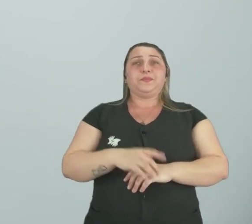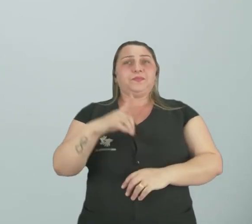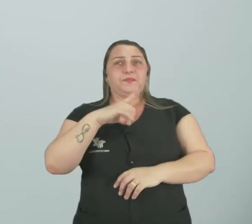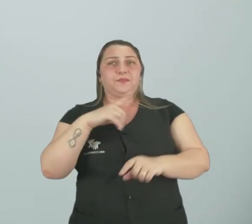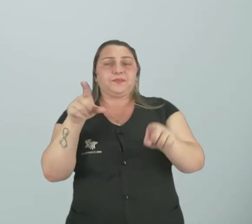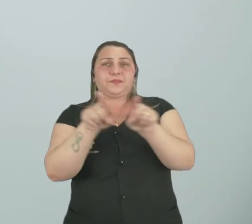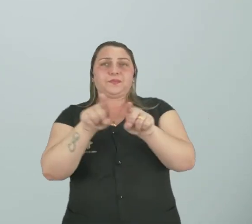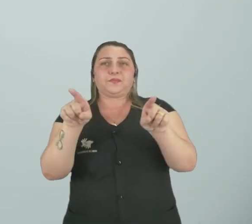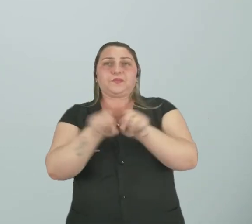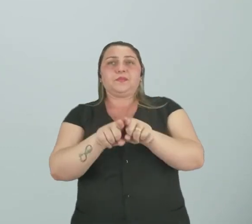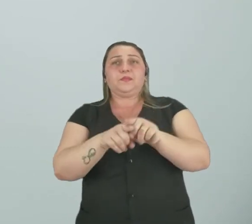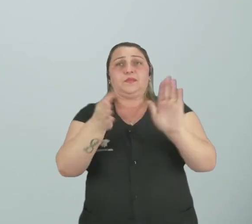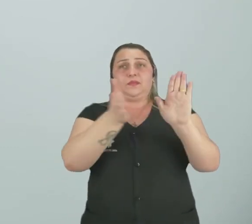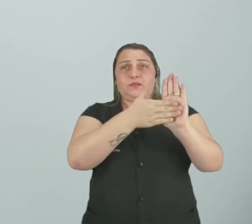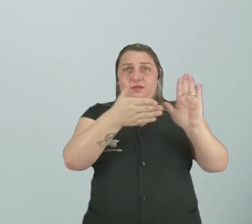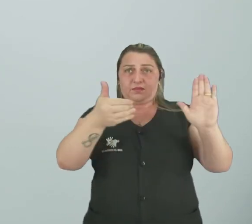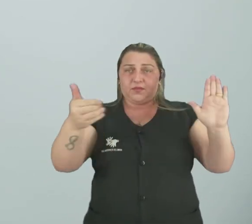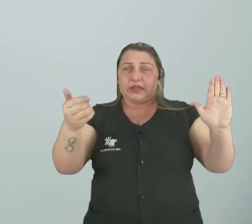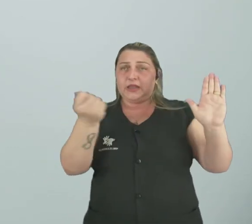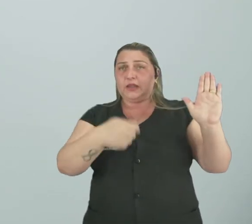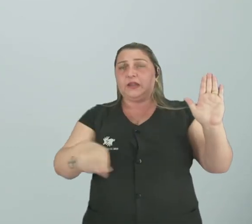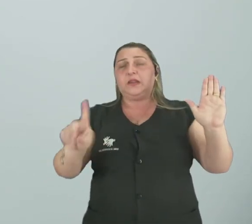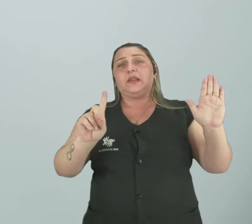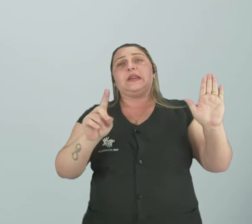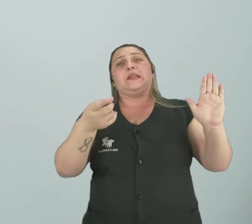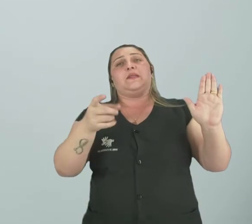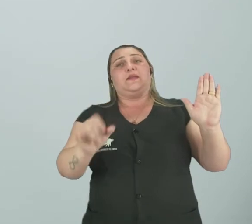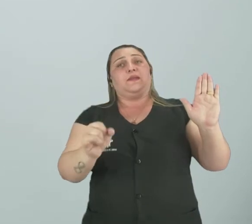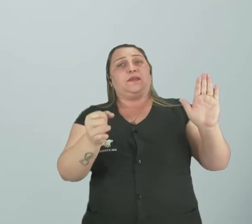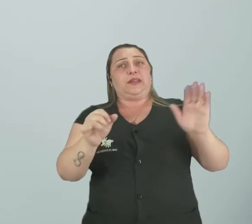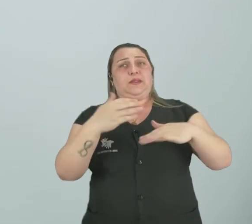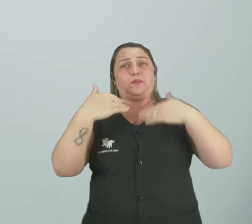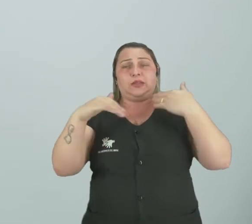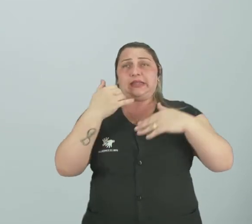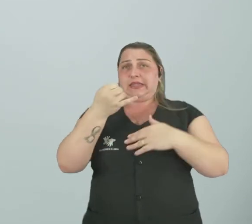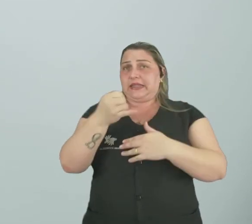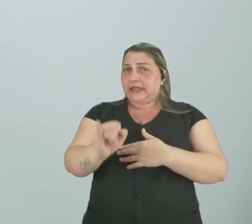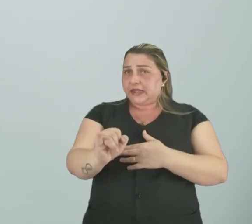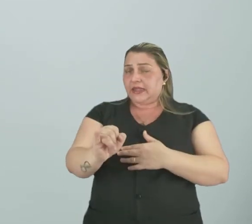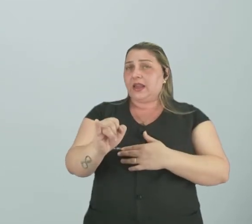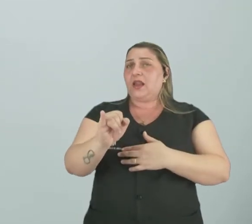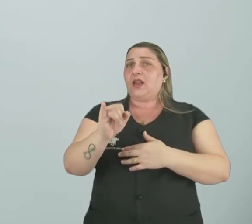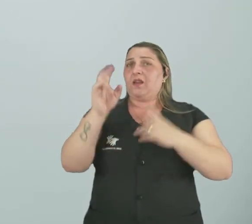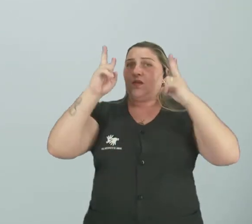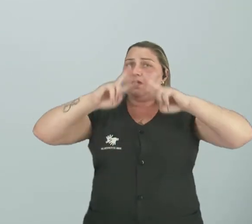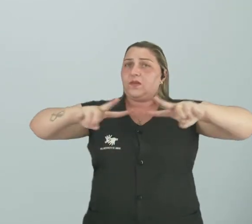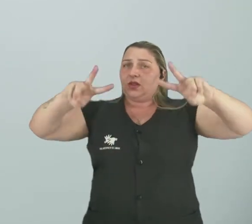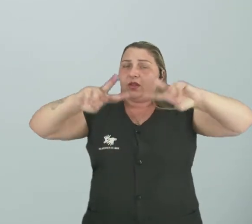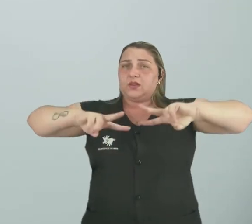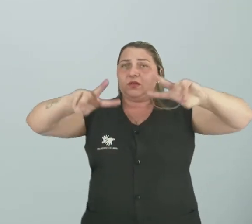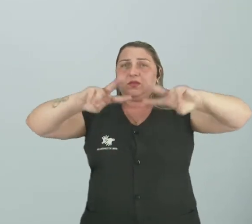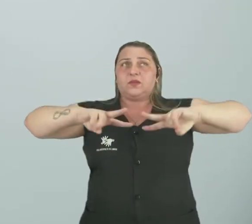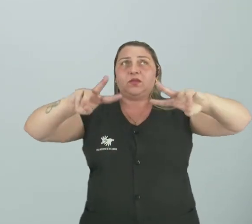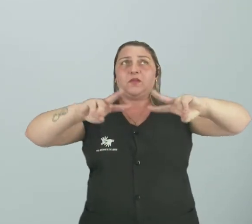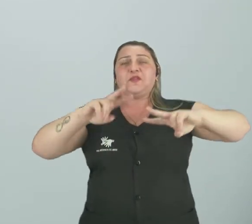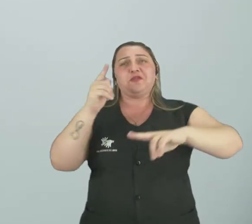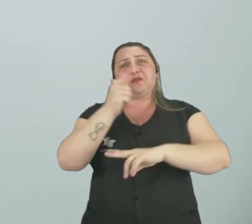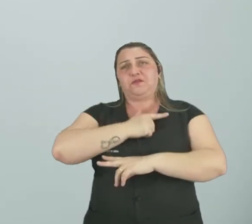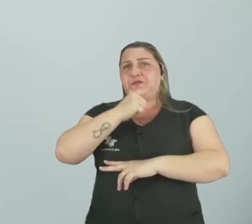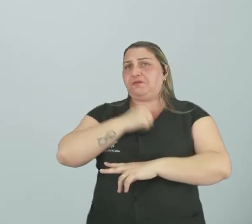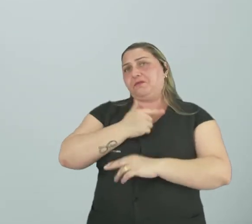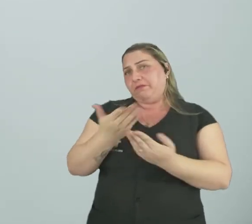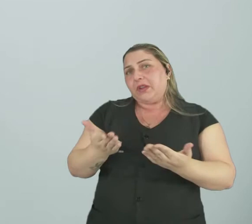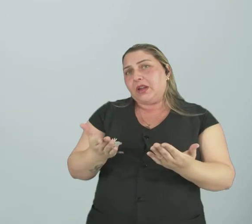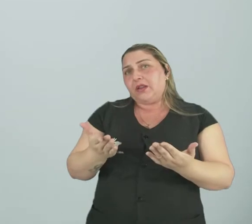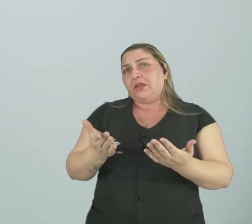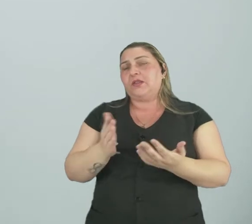tem também a parte estética, né? Não adianta você fazer aquele movimento se ficou visualmente feio, vamos